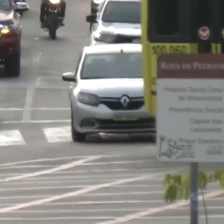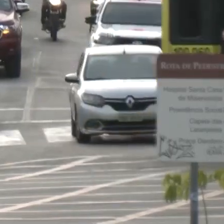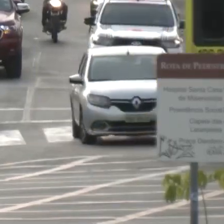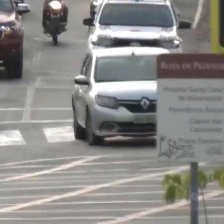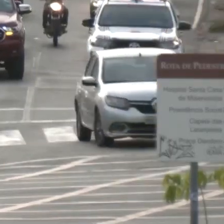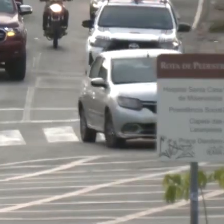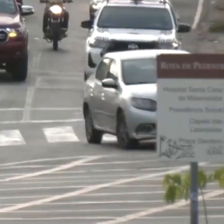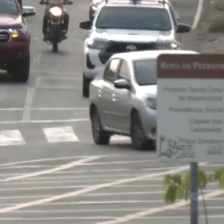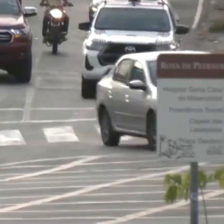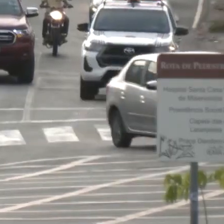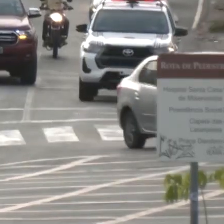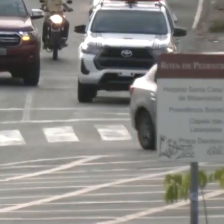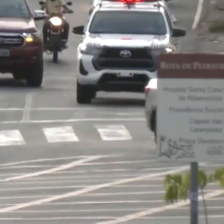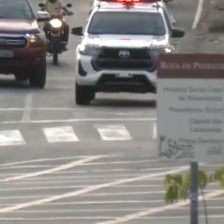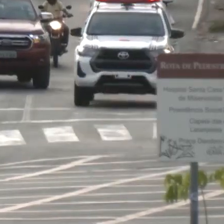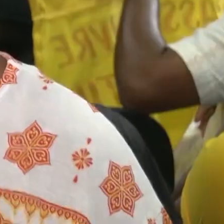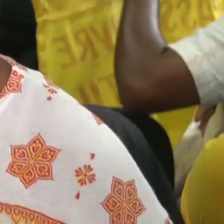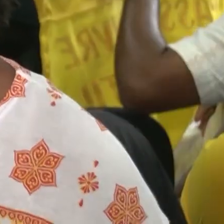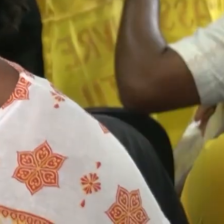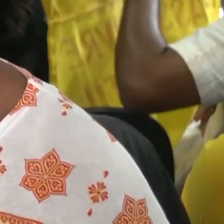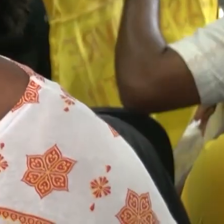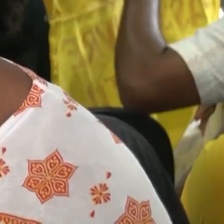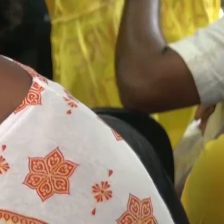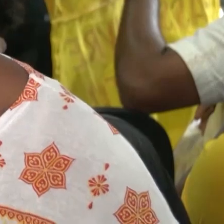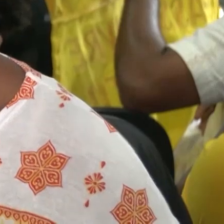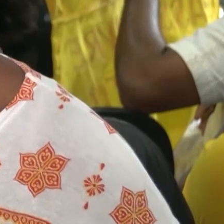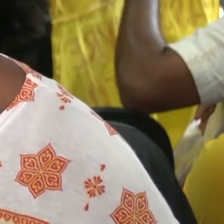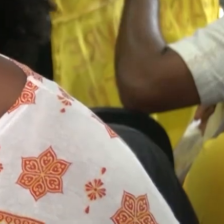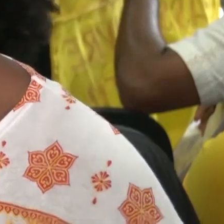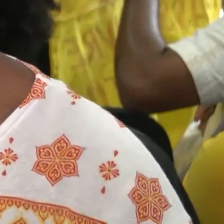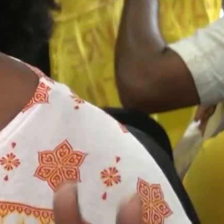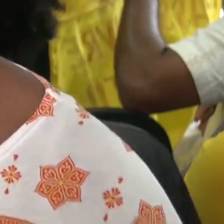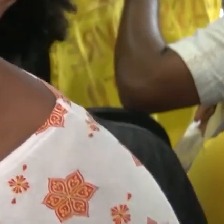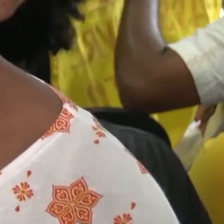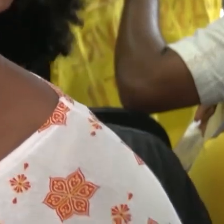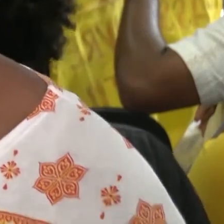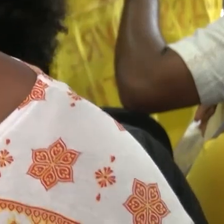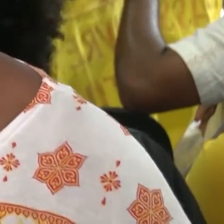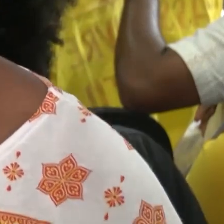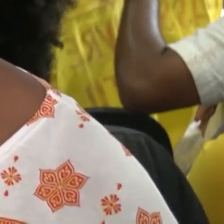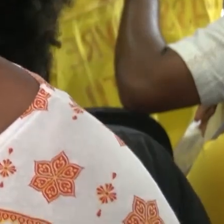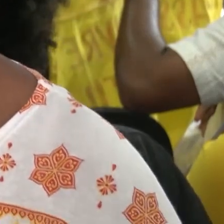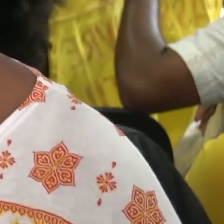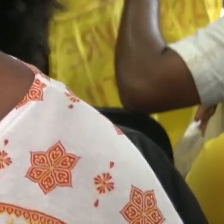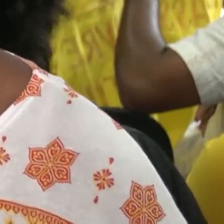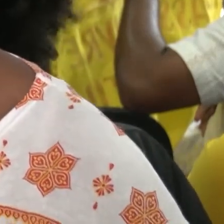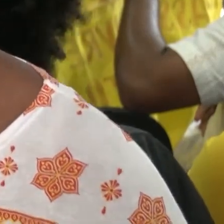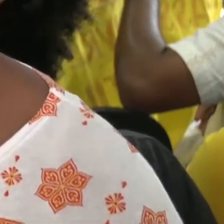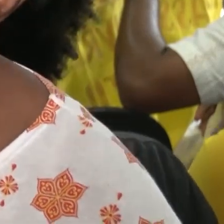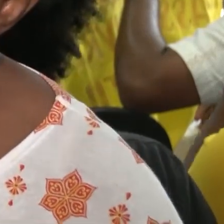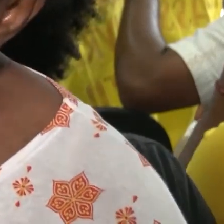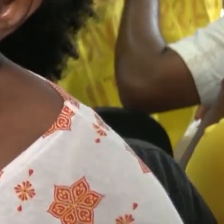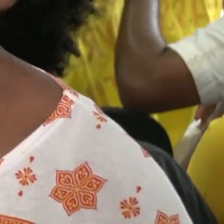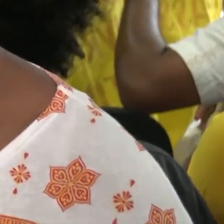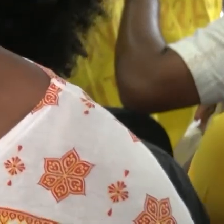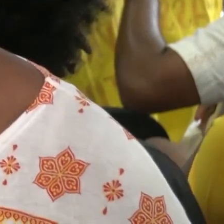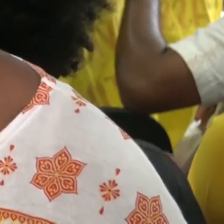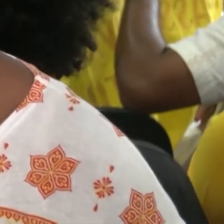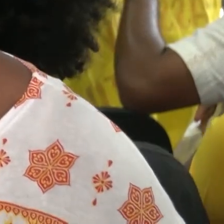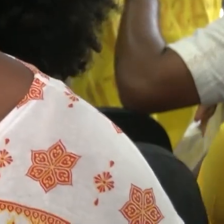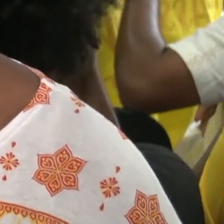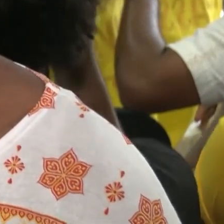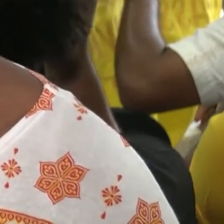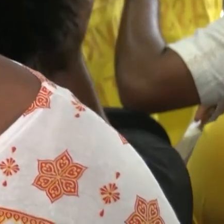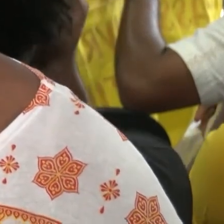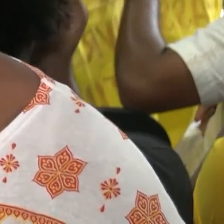financeiras enfrentadas por muitos pais. Uma pessoa pagando uma passagem já é pesado. Imagina uma família que tem 3, 4